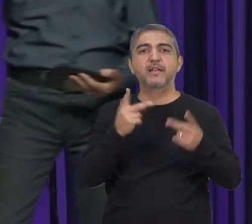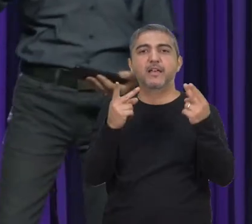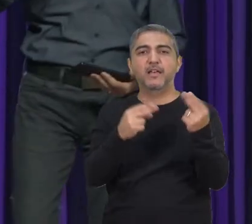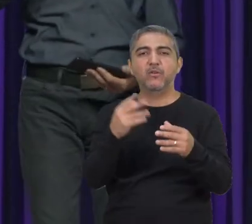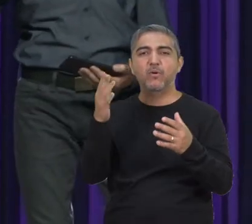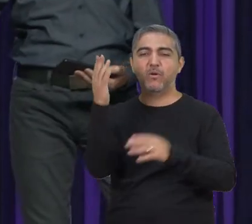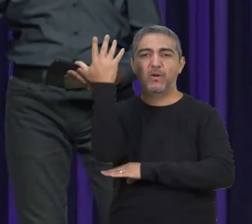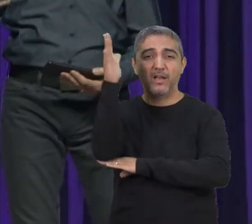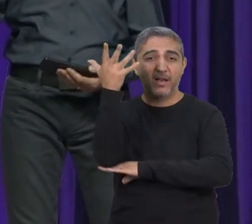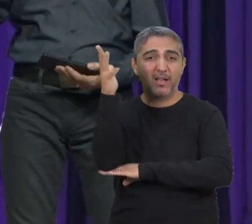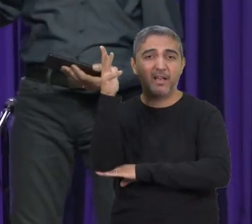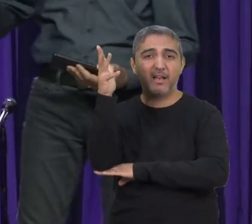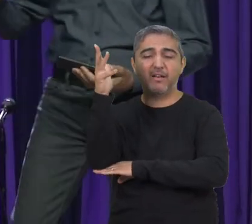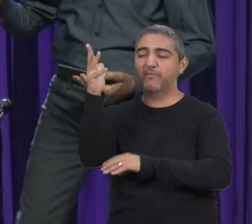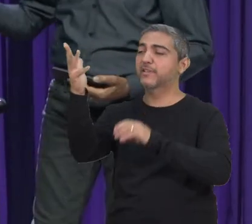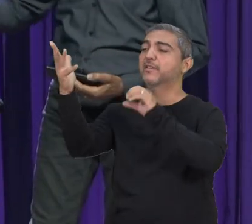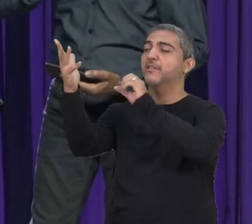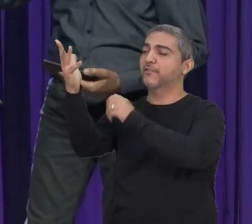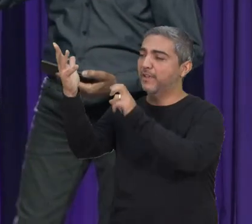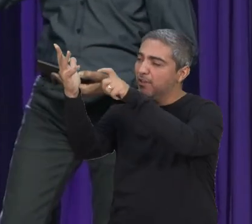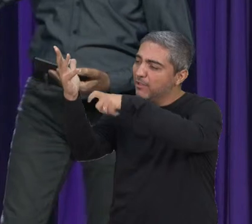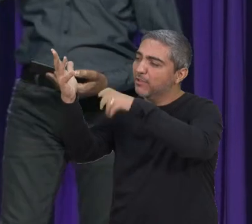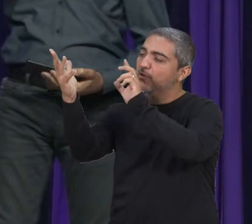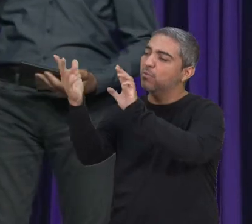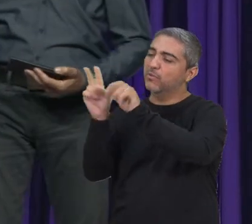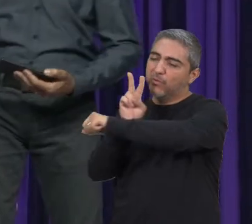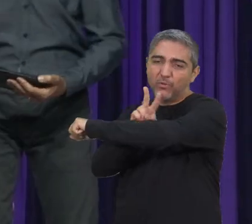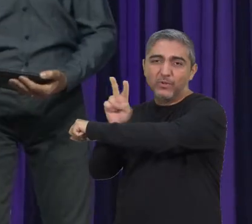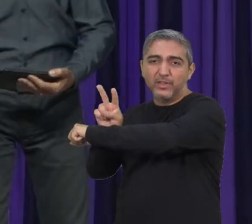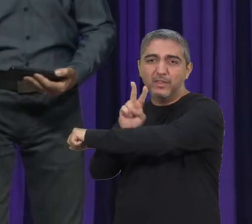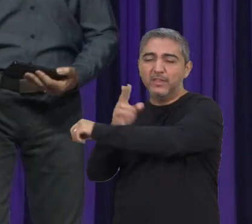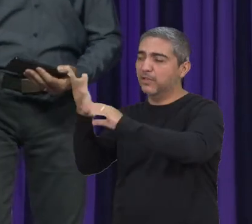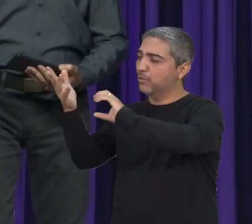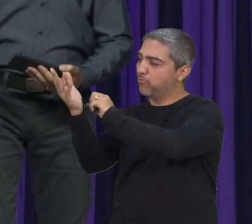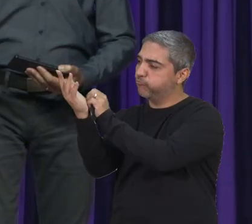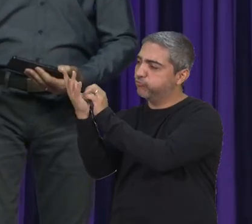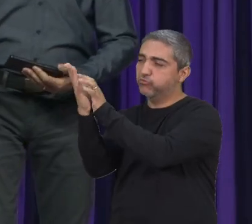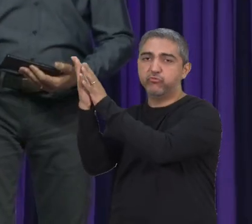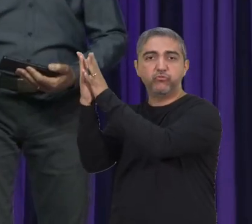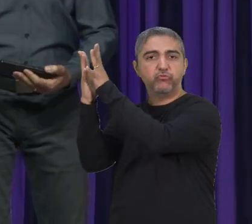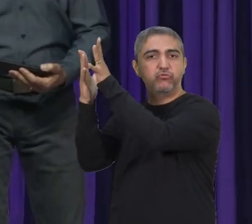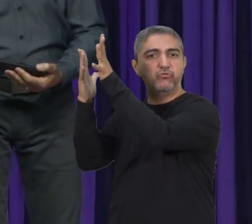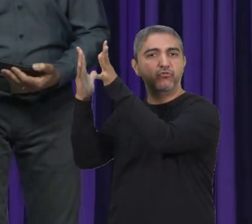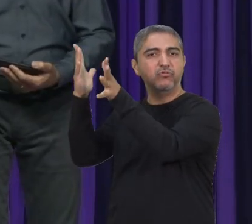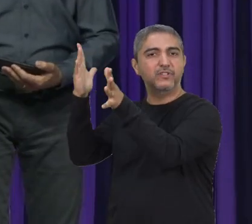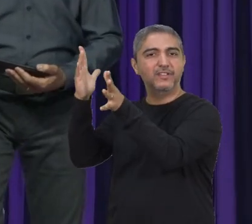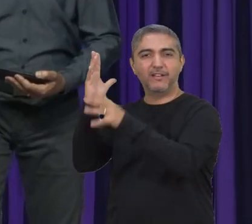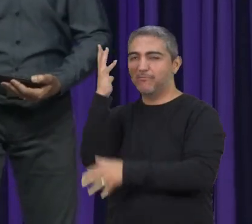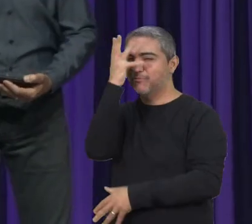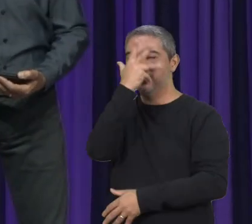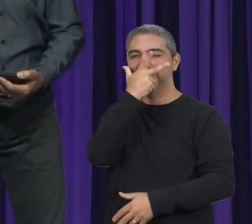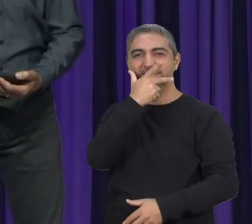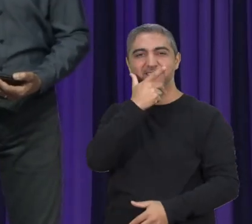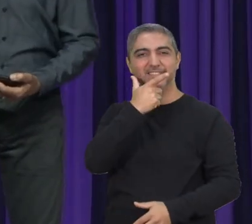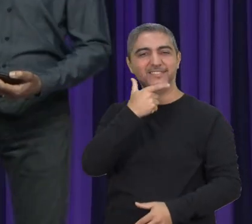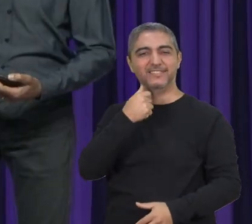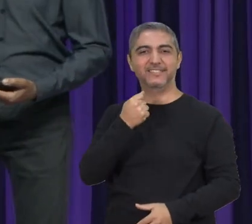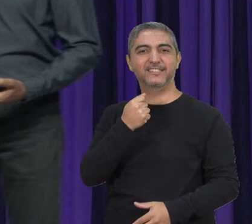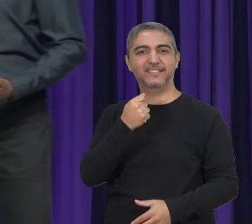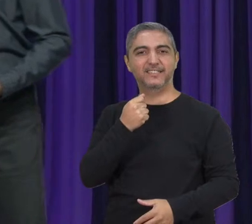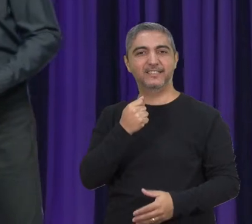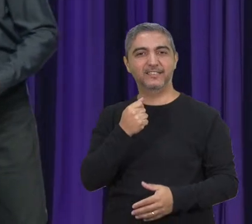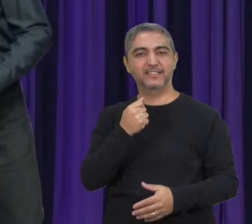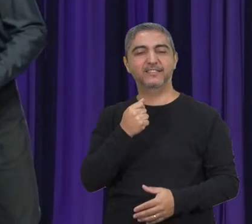porque o diabo, ele vem para jogar muita peste na sua vida, para que você não ame,